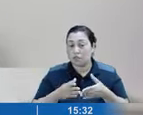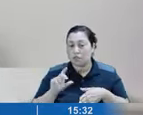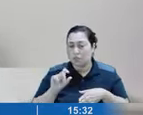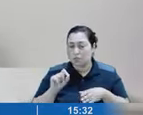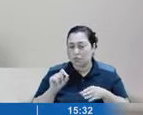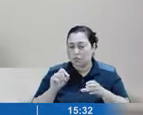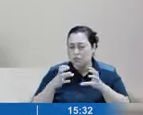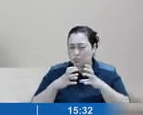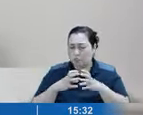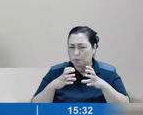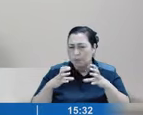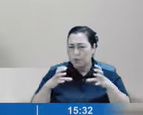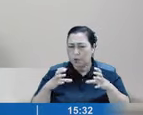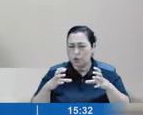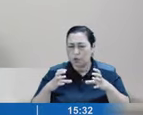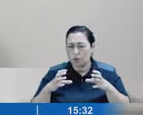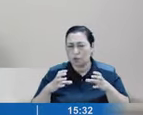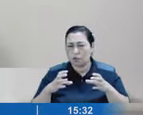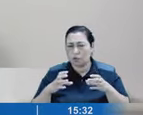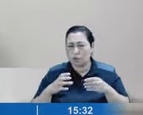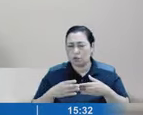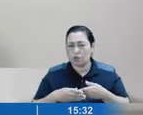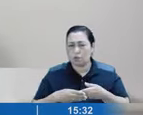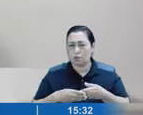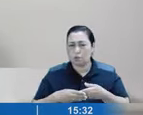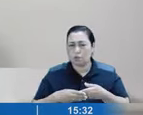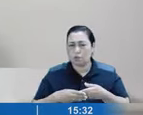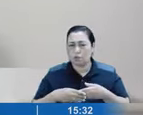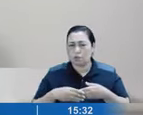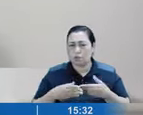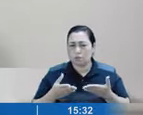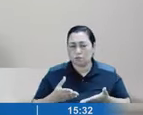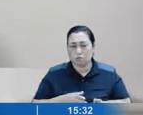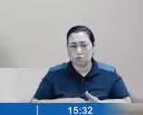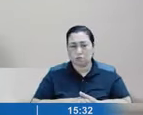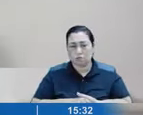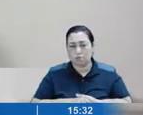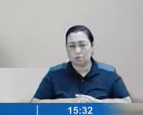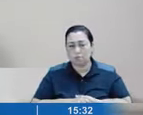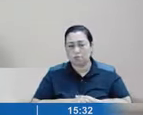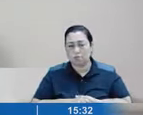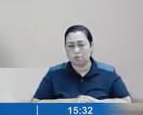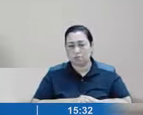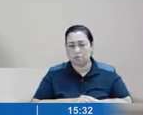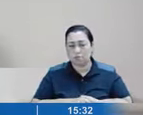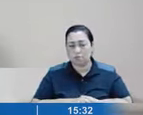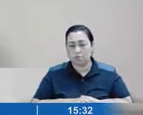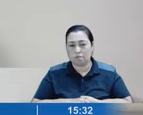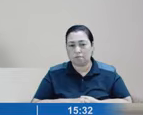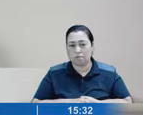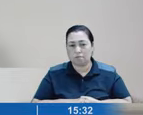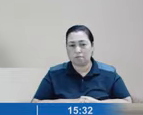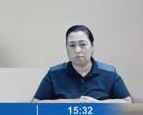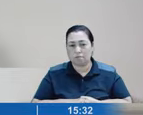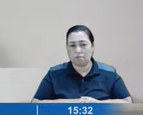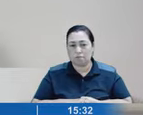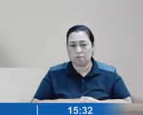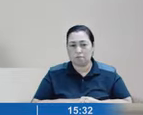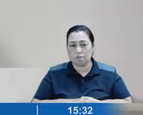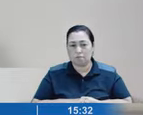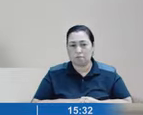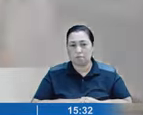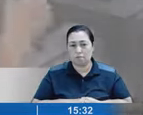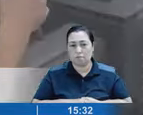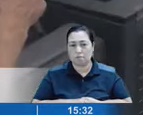aquele cólon é maior, mas não dá para afirmar que é um megacólon, né? Só para finalizar da minha parte, já te